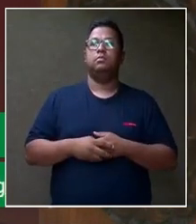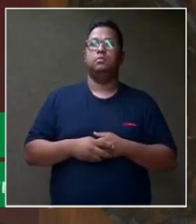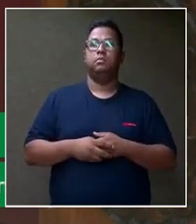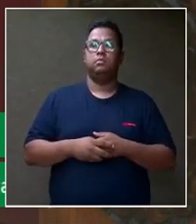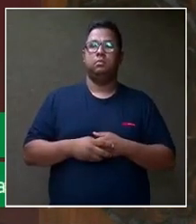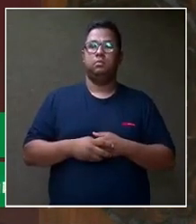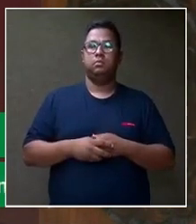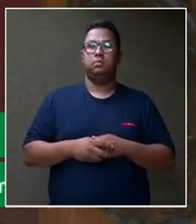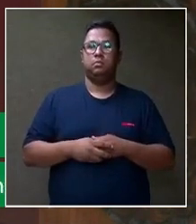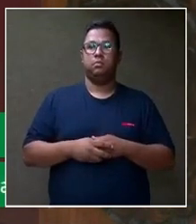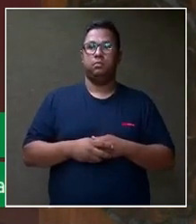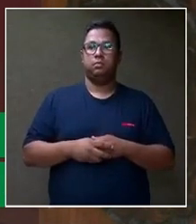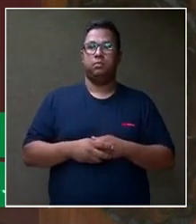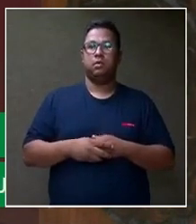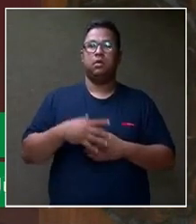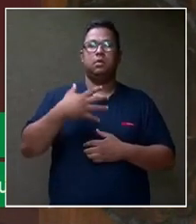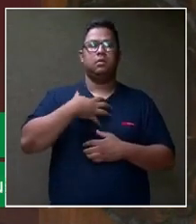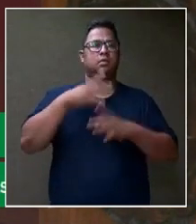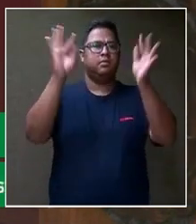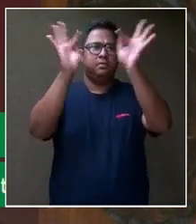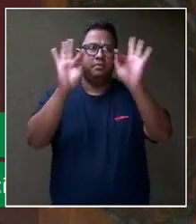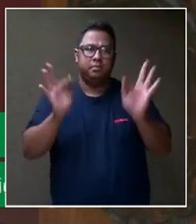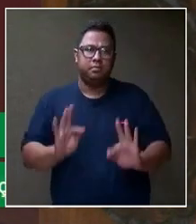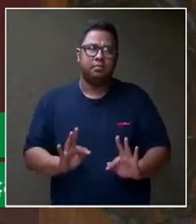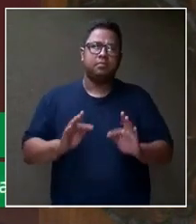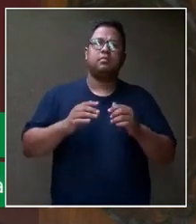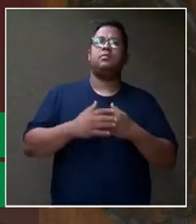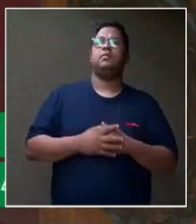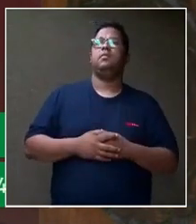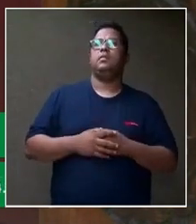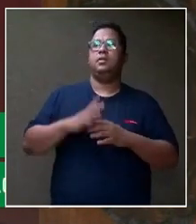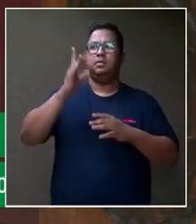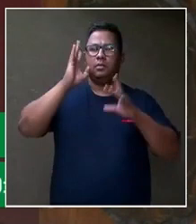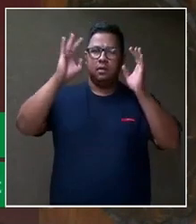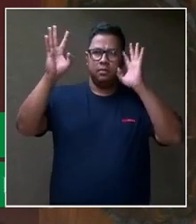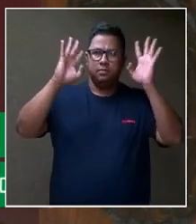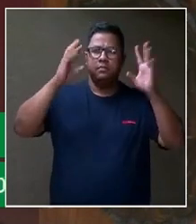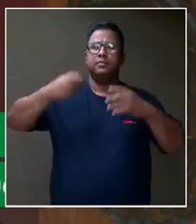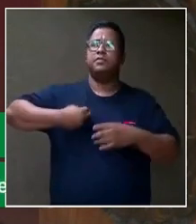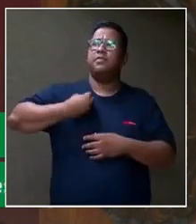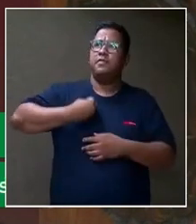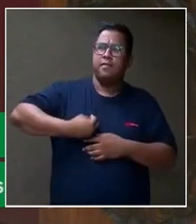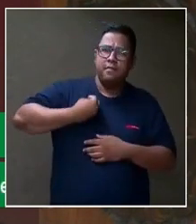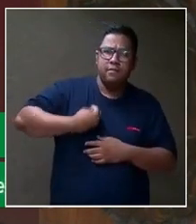A Emily era cheia de energia, cheia de sonhos, de vida.